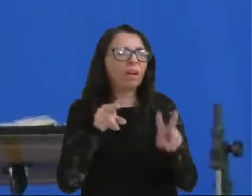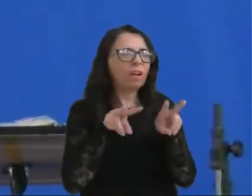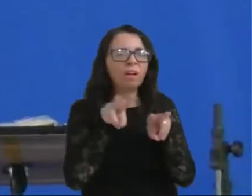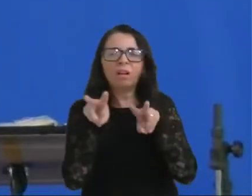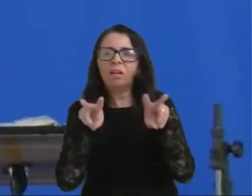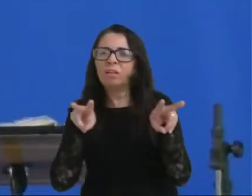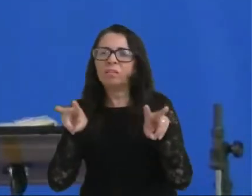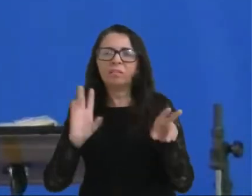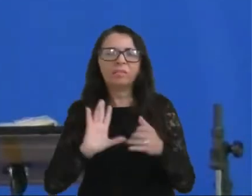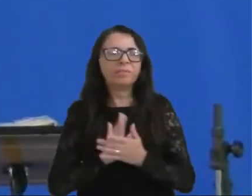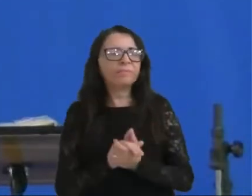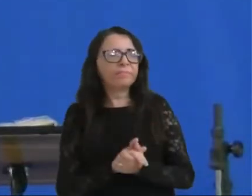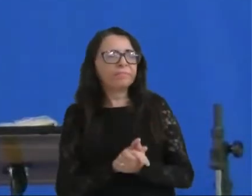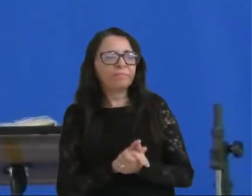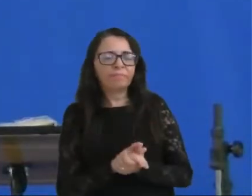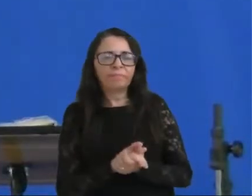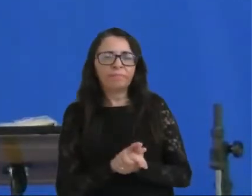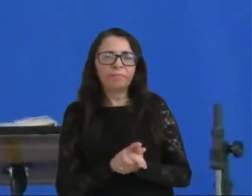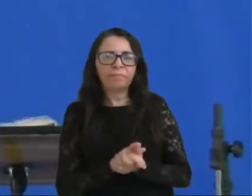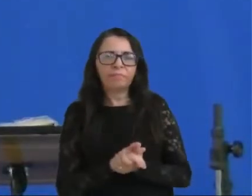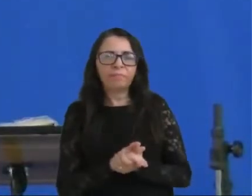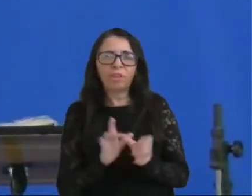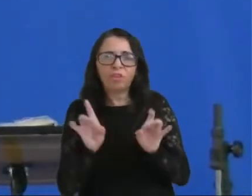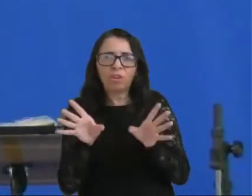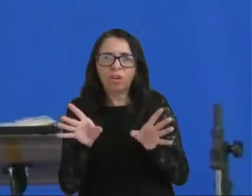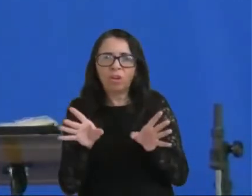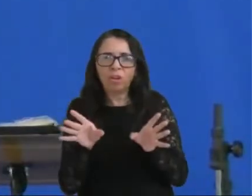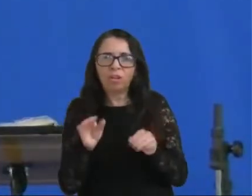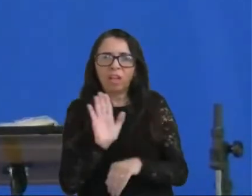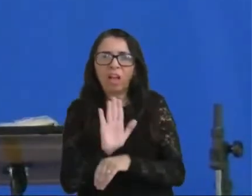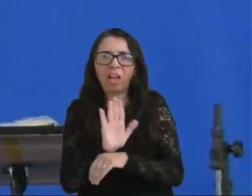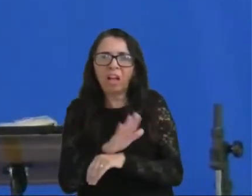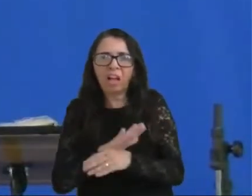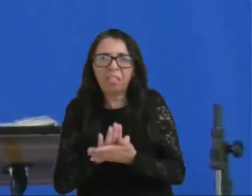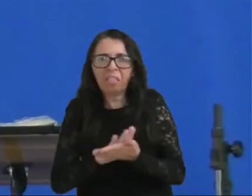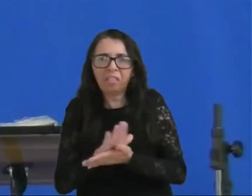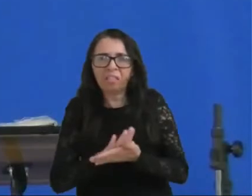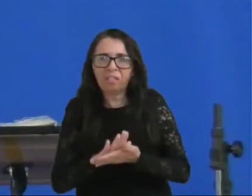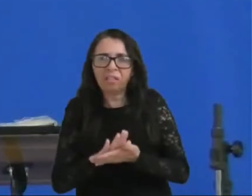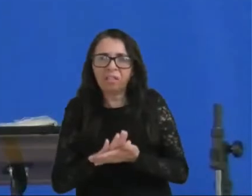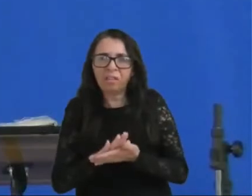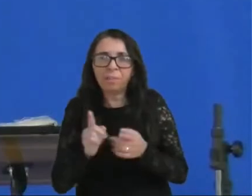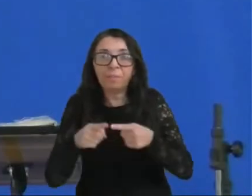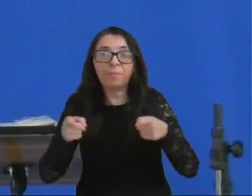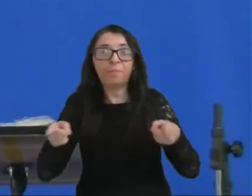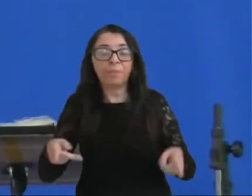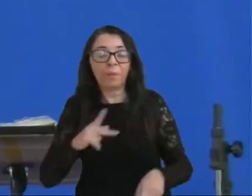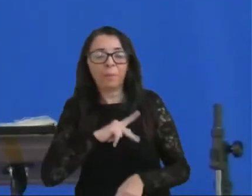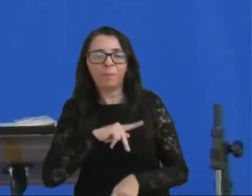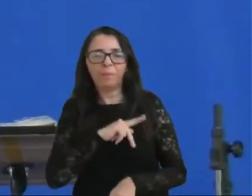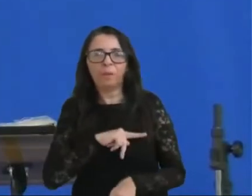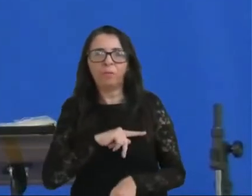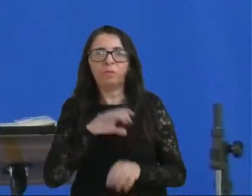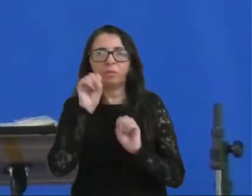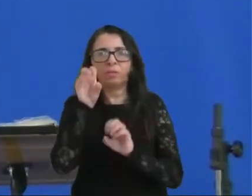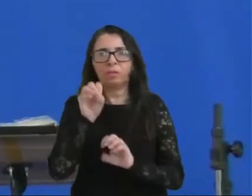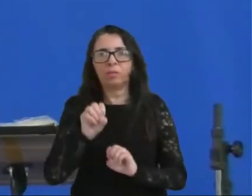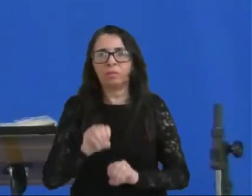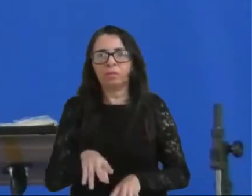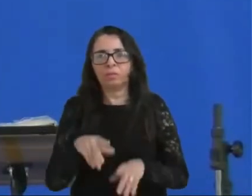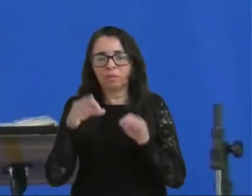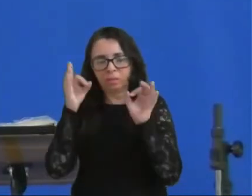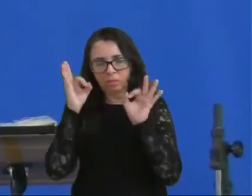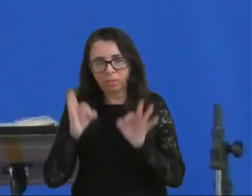ensino? A igreja de Éfeso tinha essa capacidade de identificar